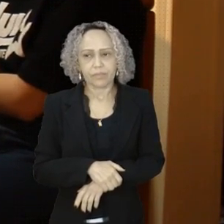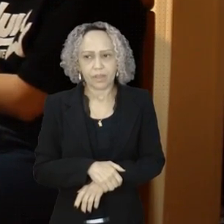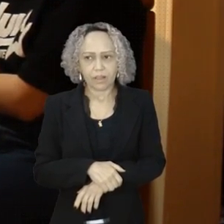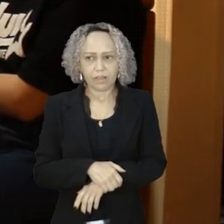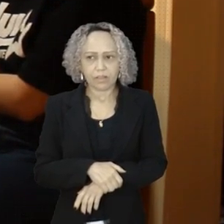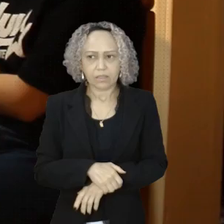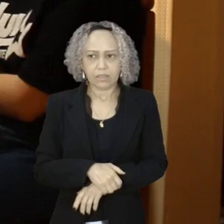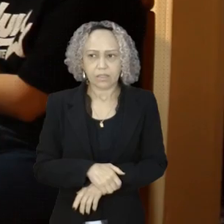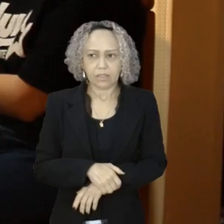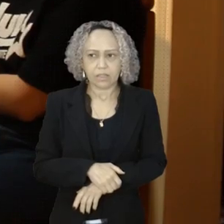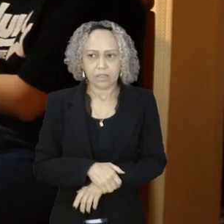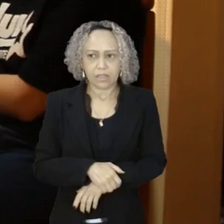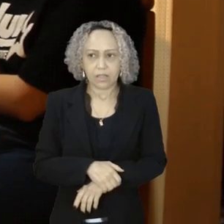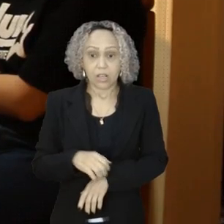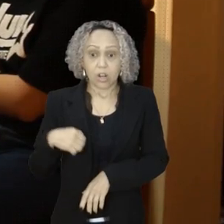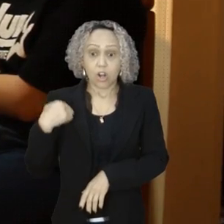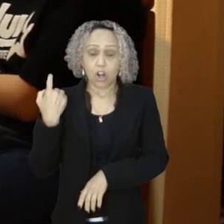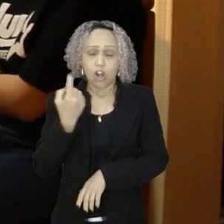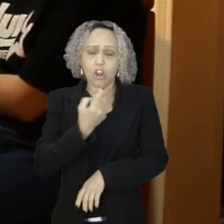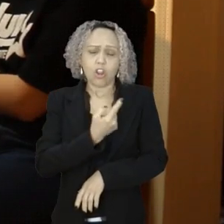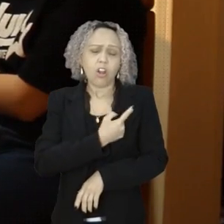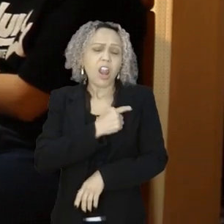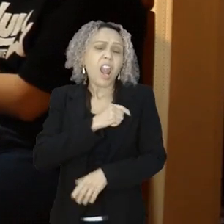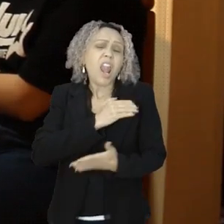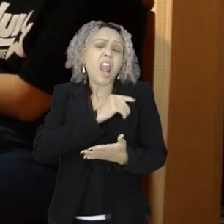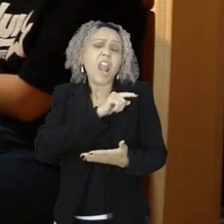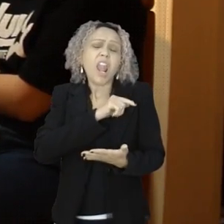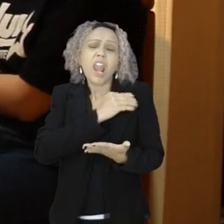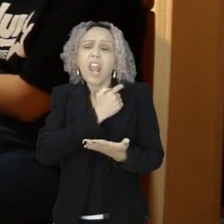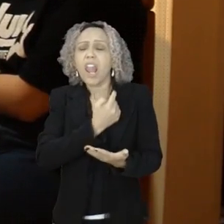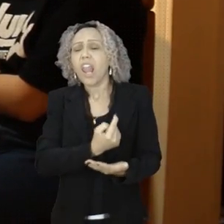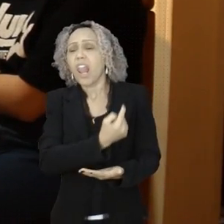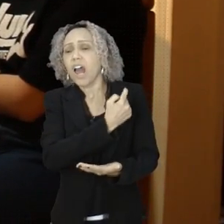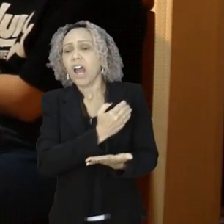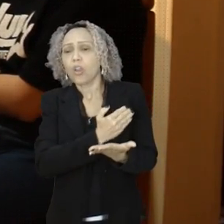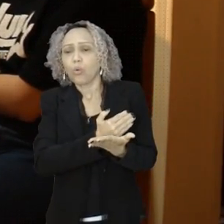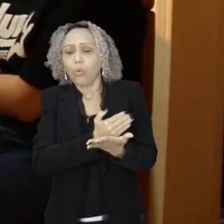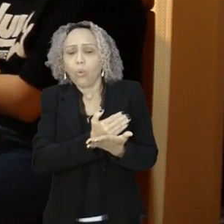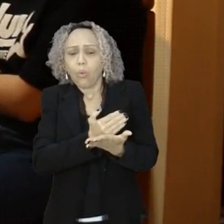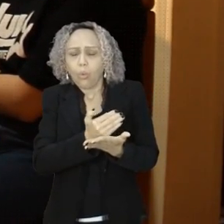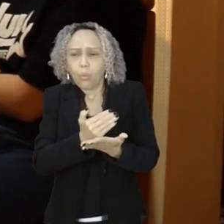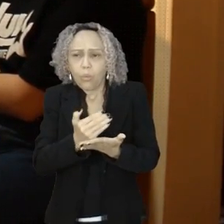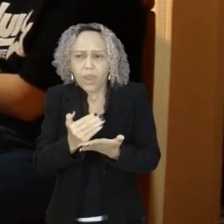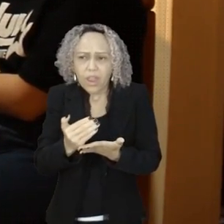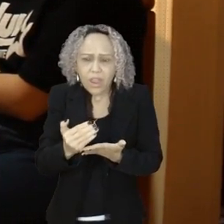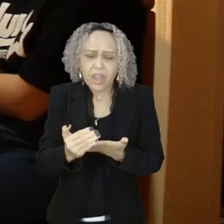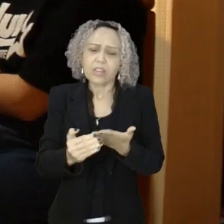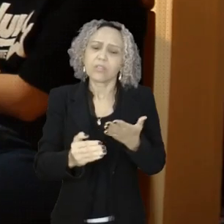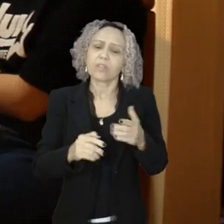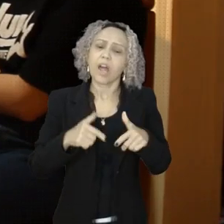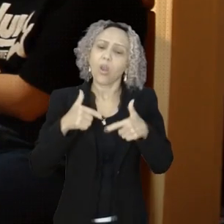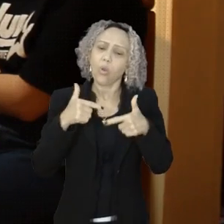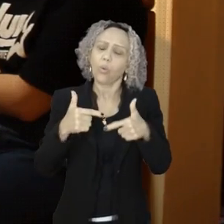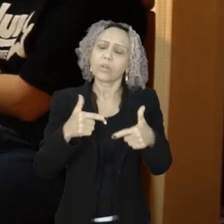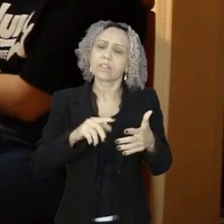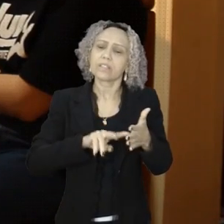era uma coisa que nós levantamos lá no início para acabar, porque o imposto sindical tornava o sindicato uma